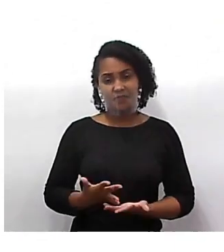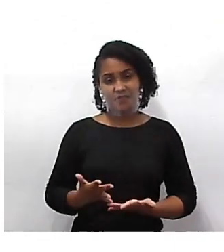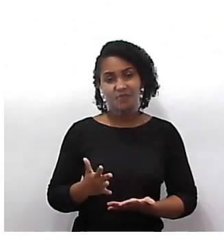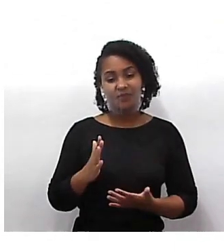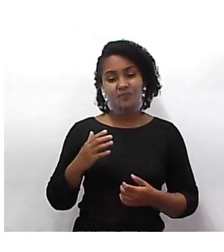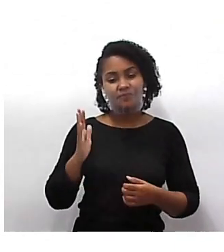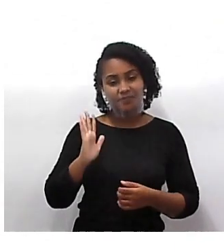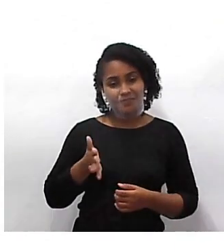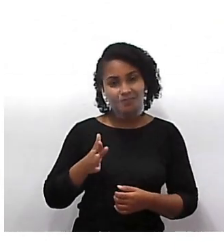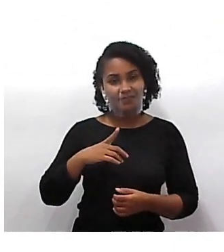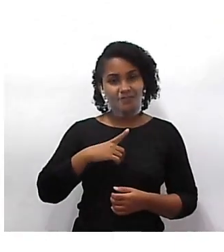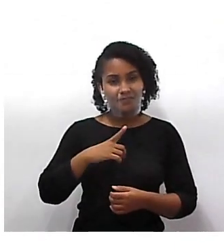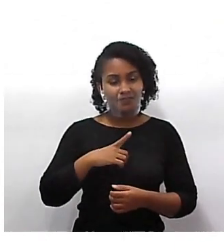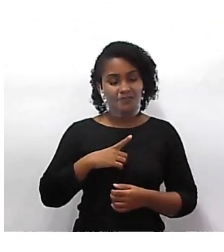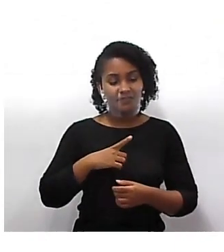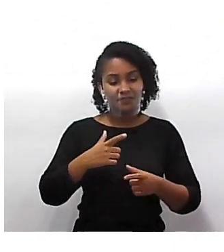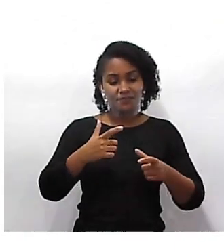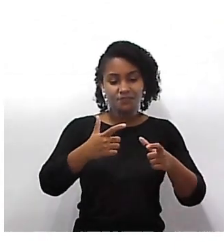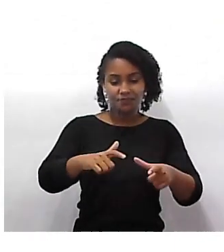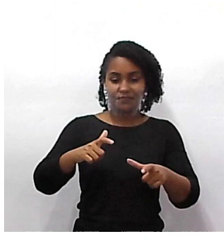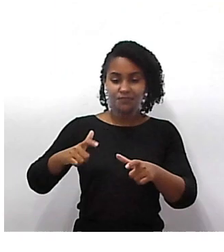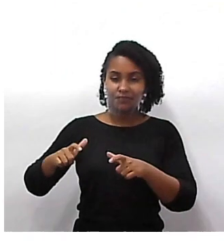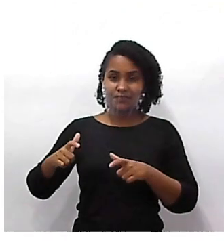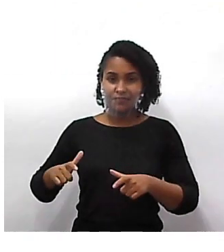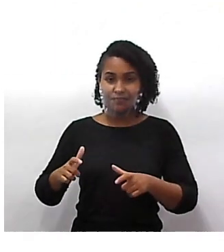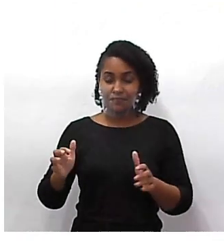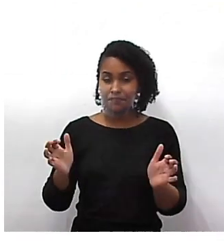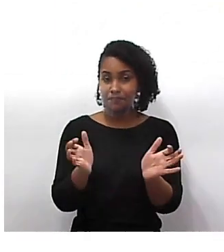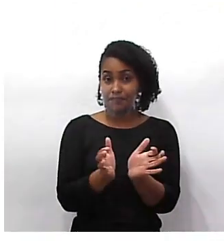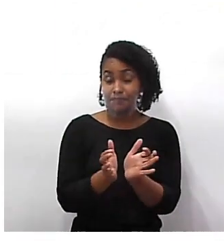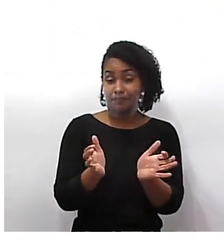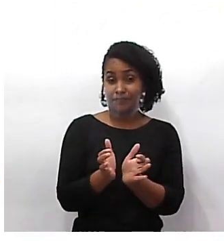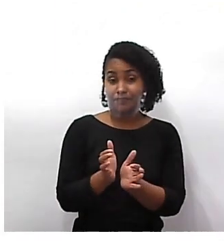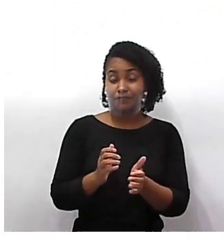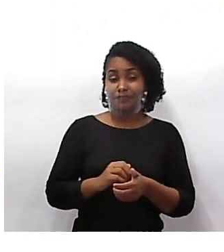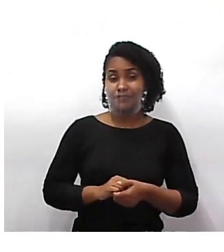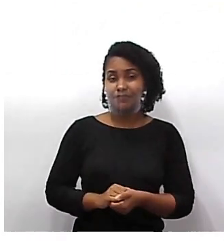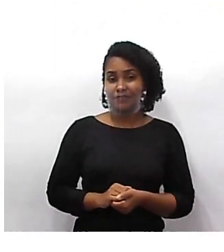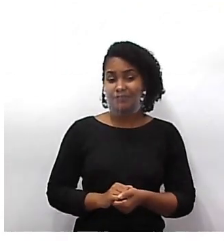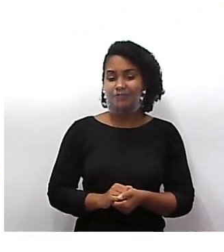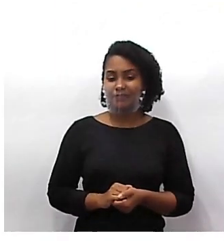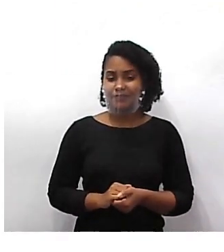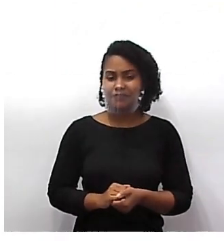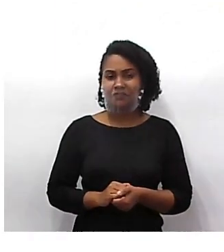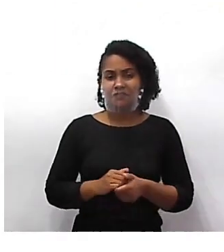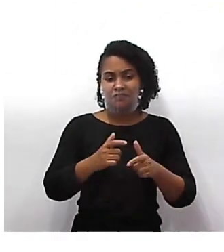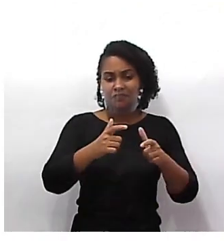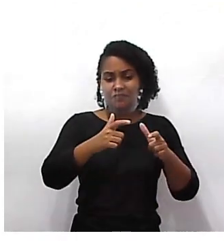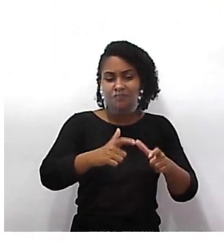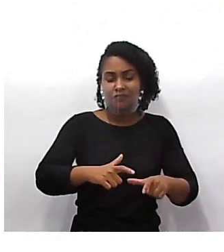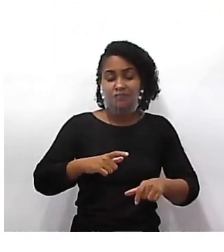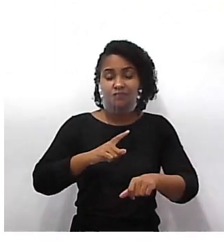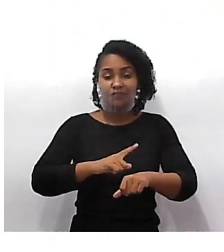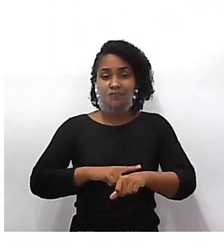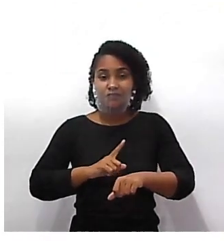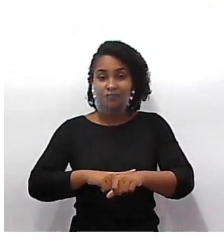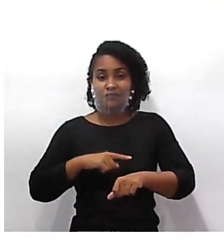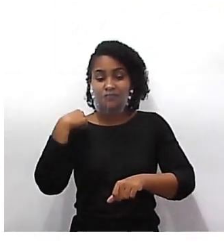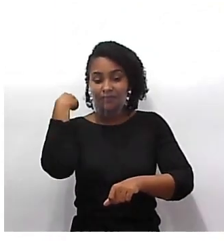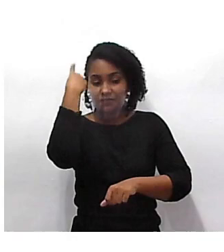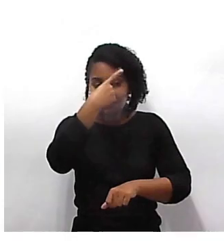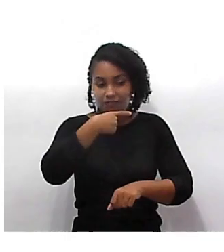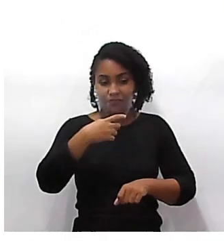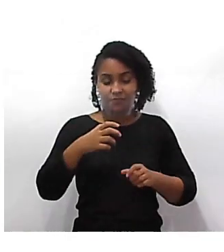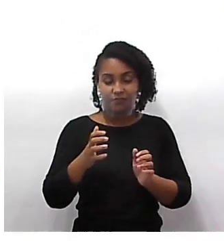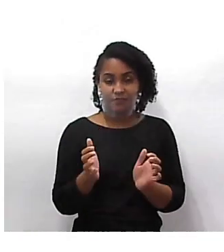tem já, dentro de determinadas empresas, grupos que trabalham em determinado horário de turnos, rodízios